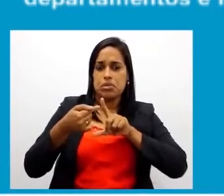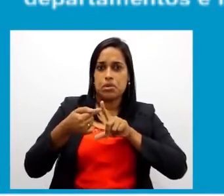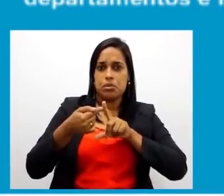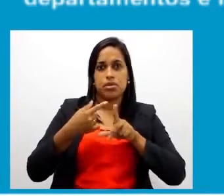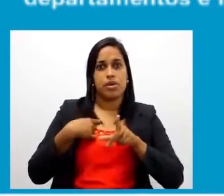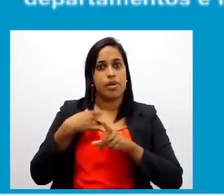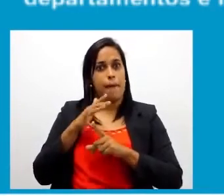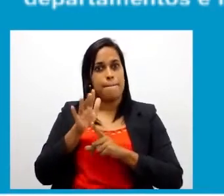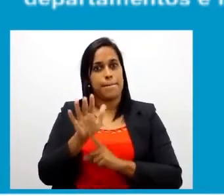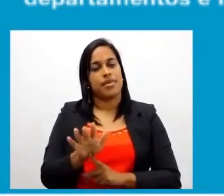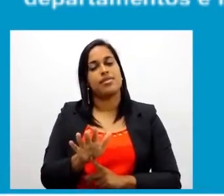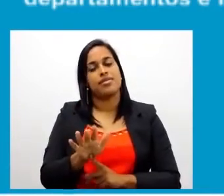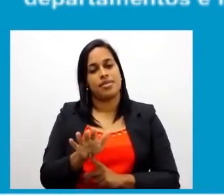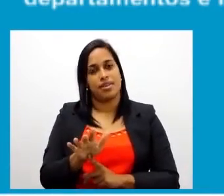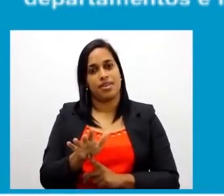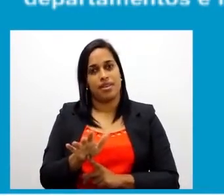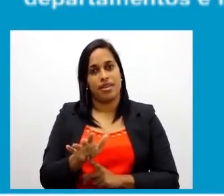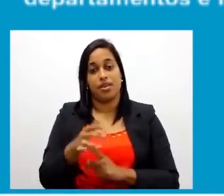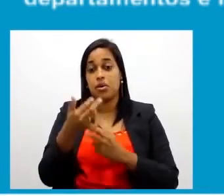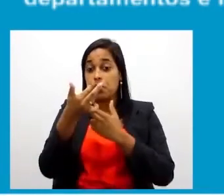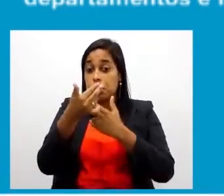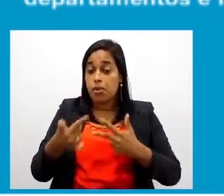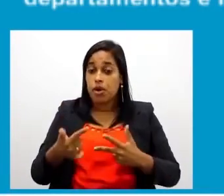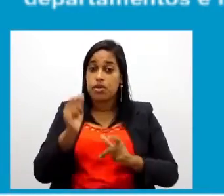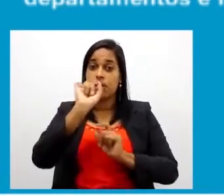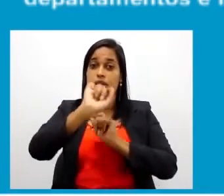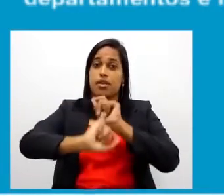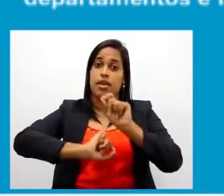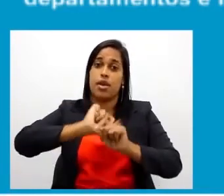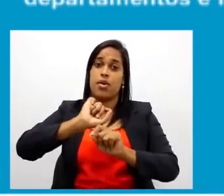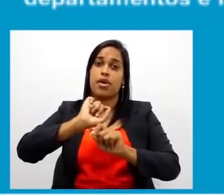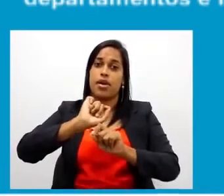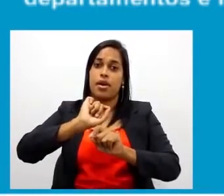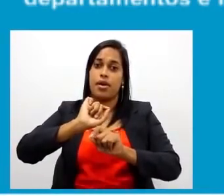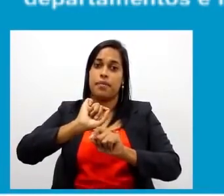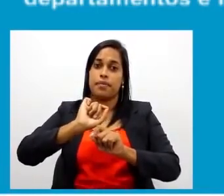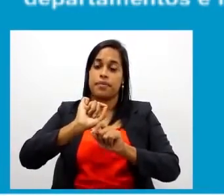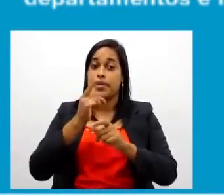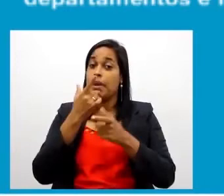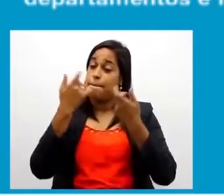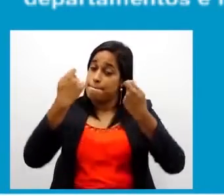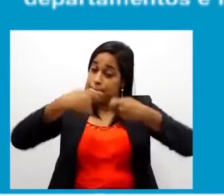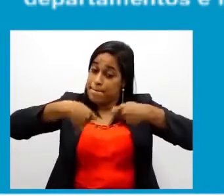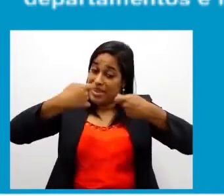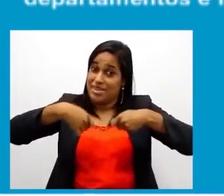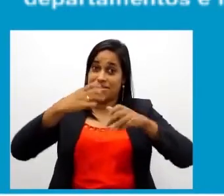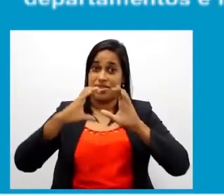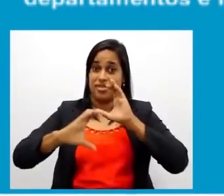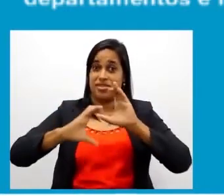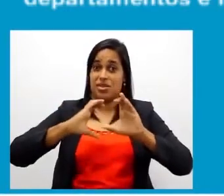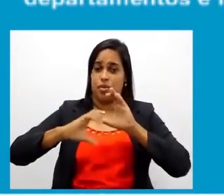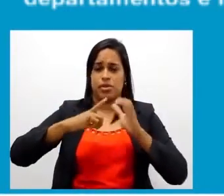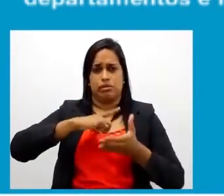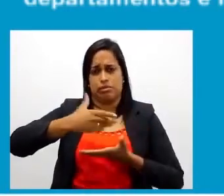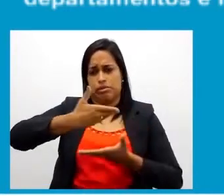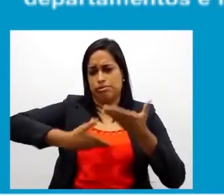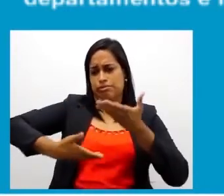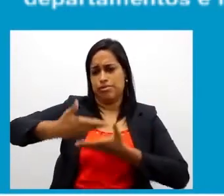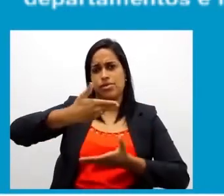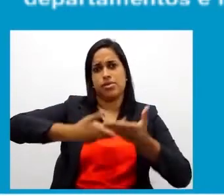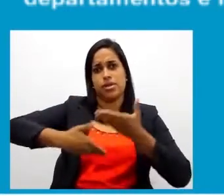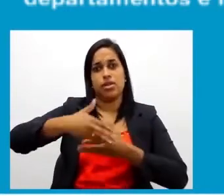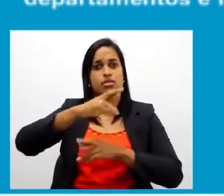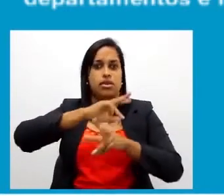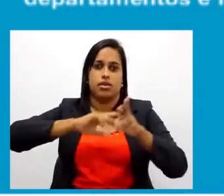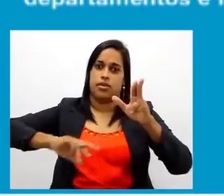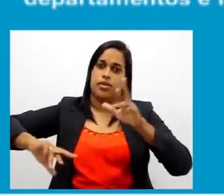e o outro apresenta o seu ponto de vista. E uma outra coisa importante é que, por função, a comunicação deve promover essa interação